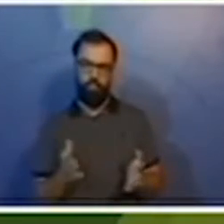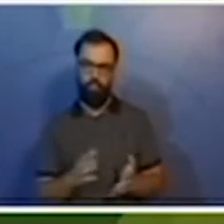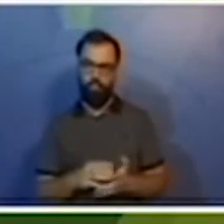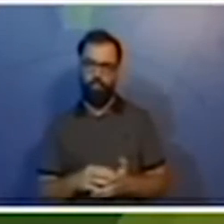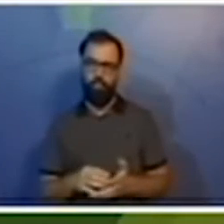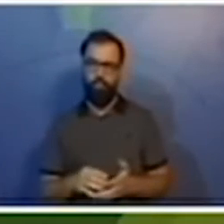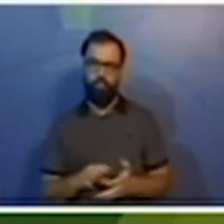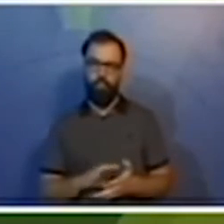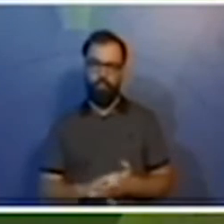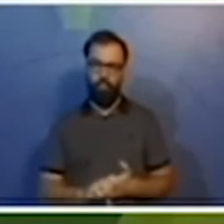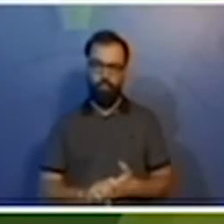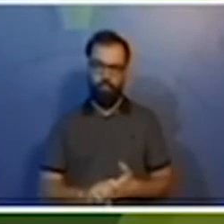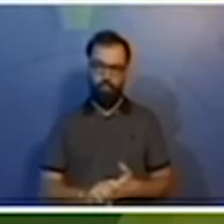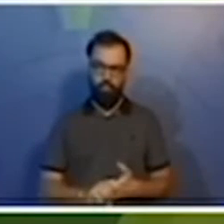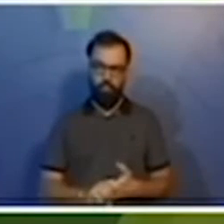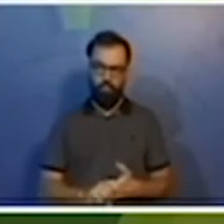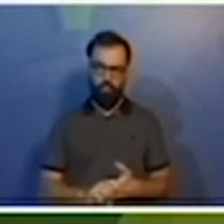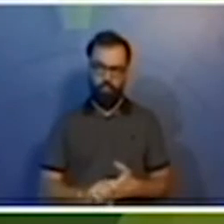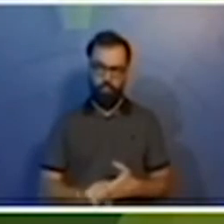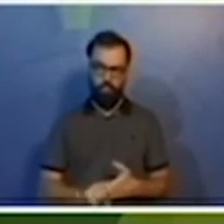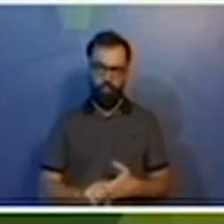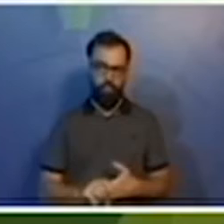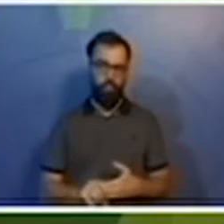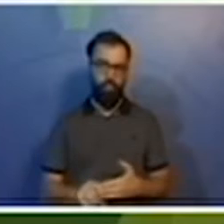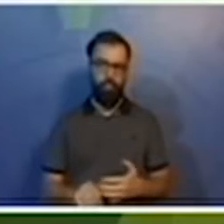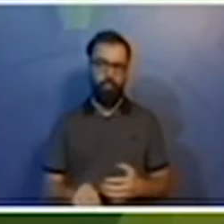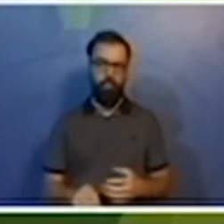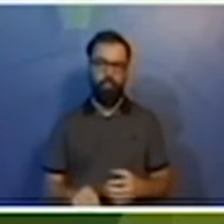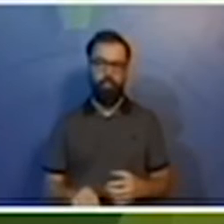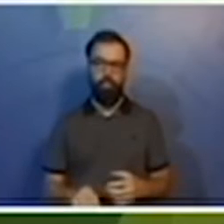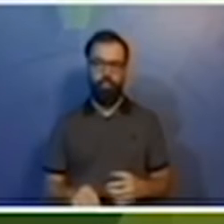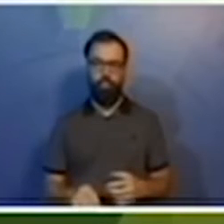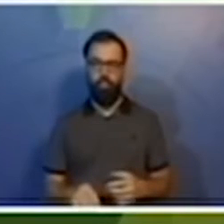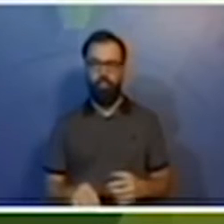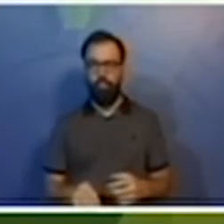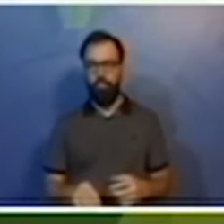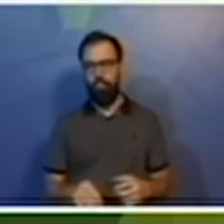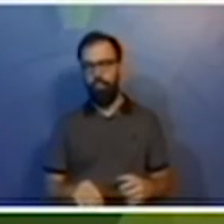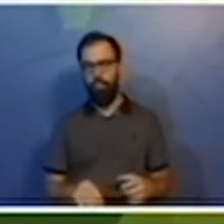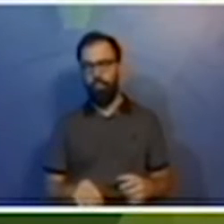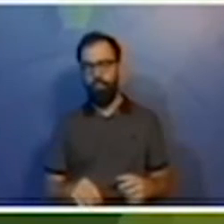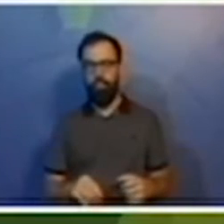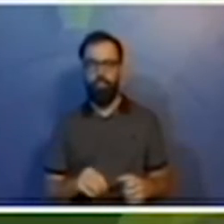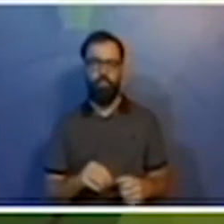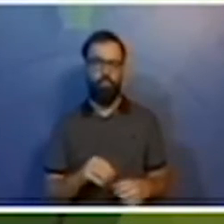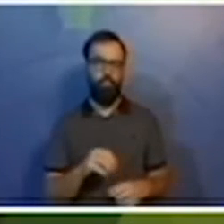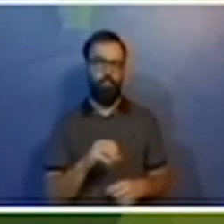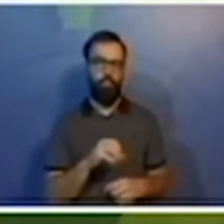o quintuplo do complemento do ângulo A. É o que a gente queria antes, certo?